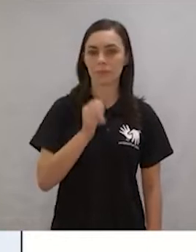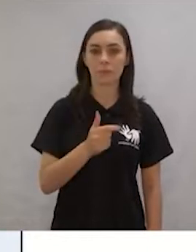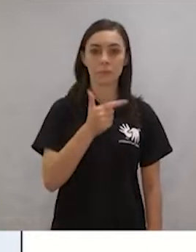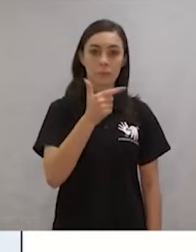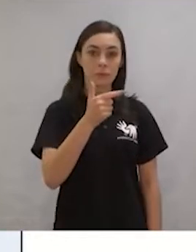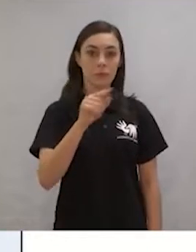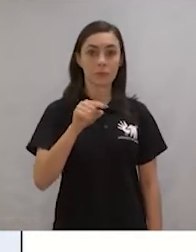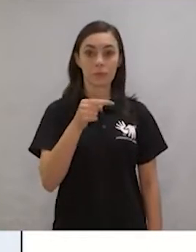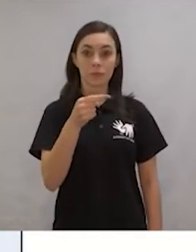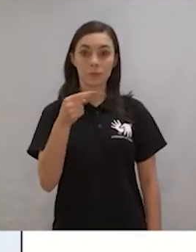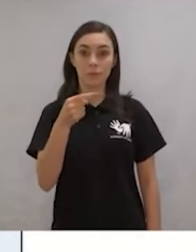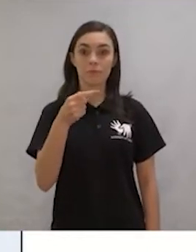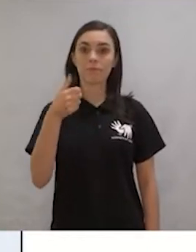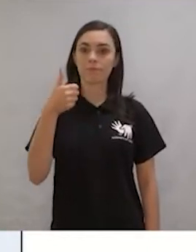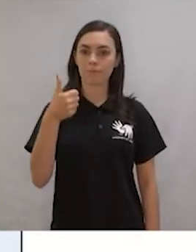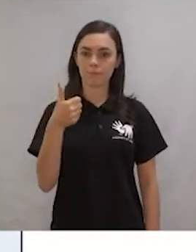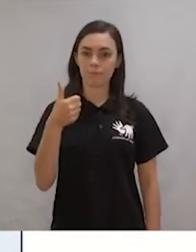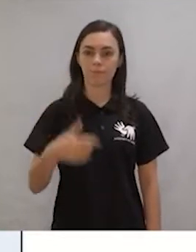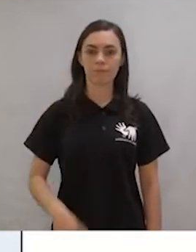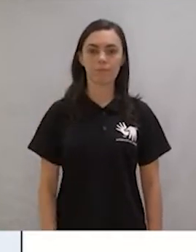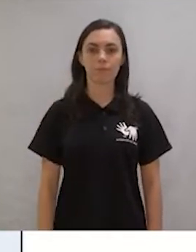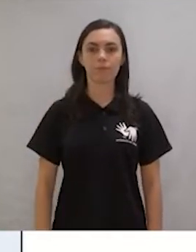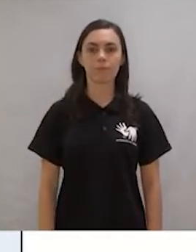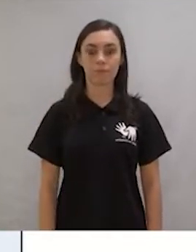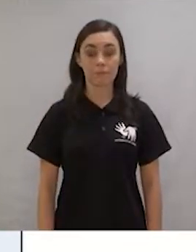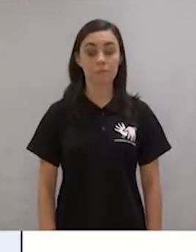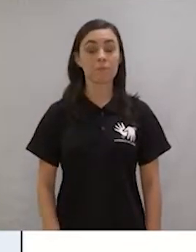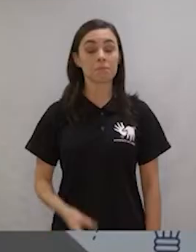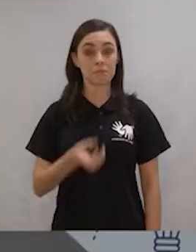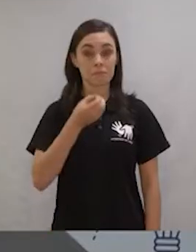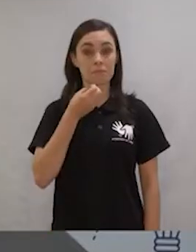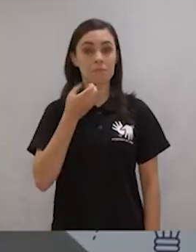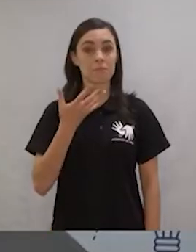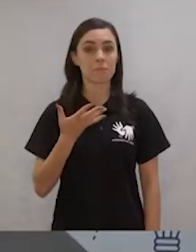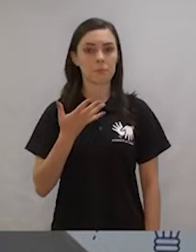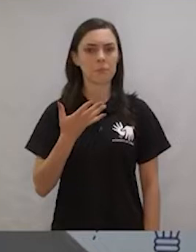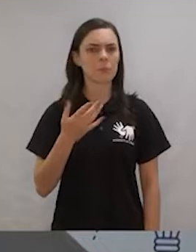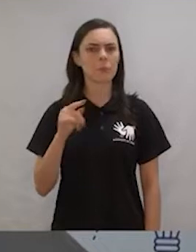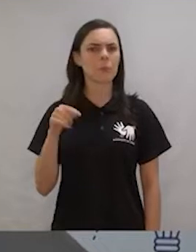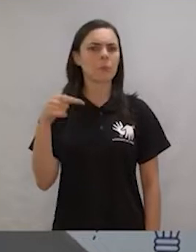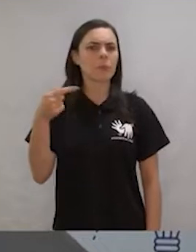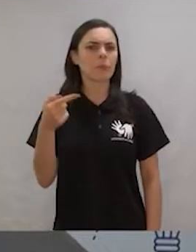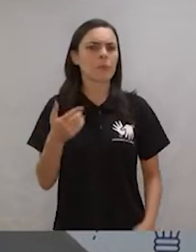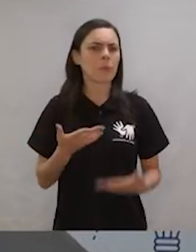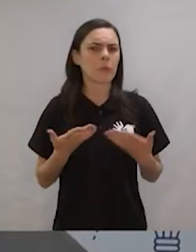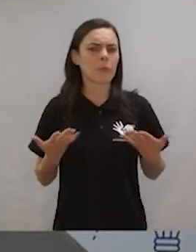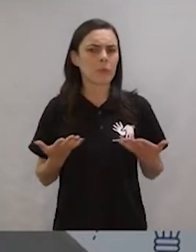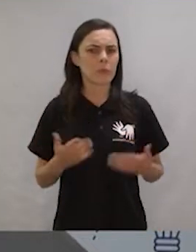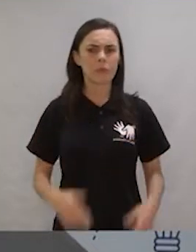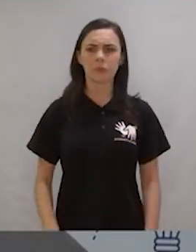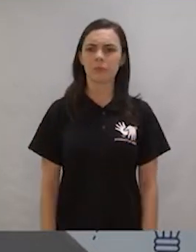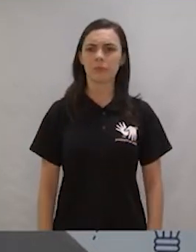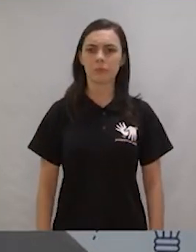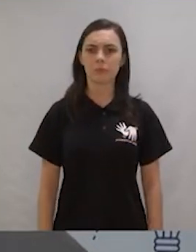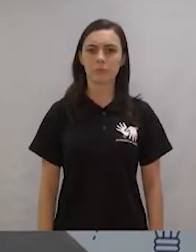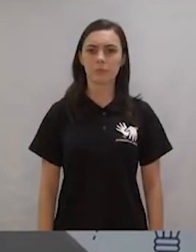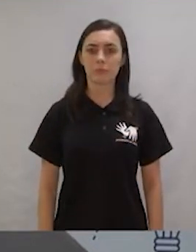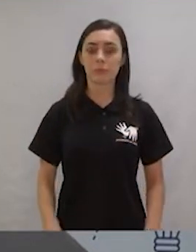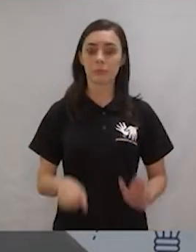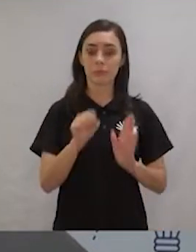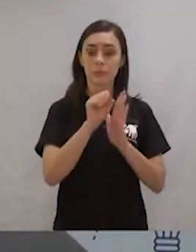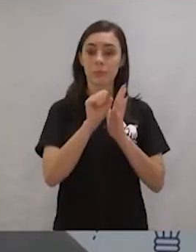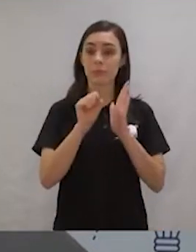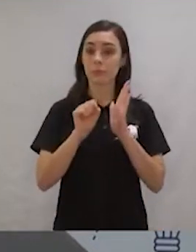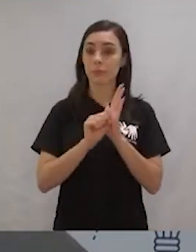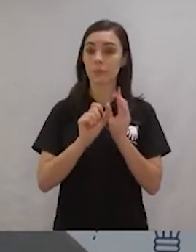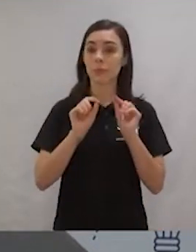2 menos 1. Muito bem. Qual seria o próximo? Sinal,